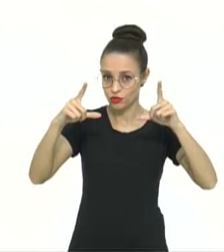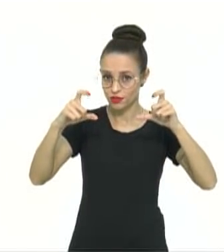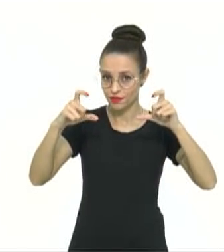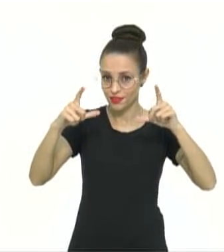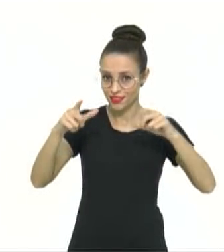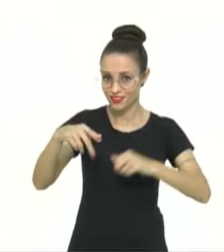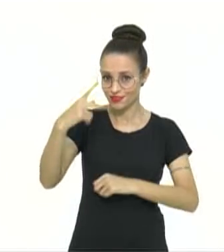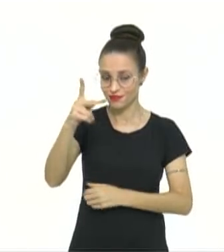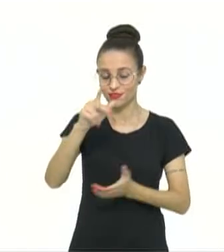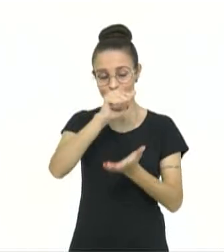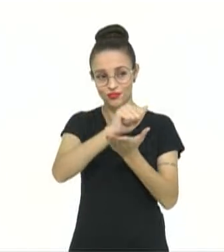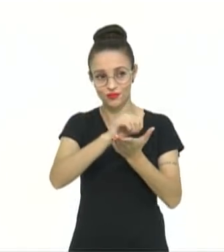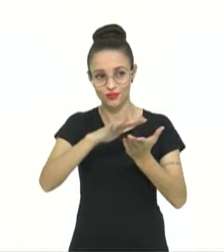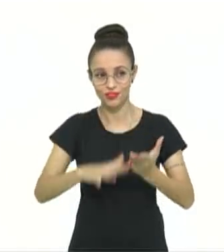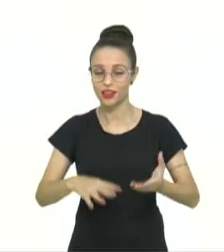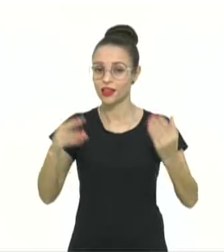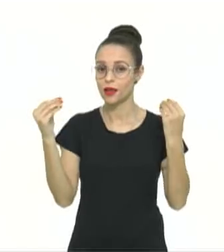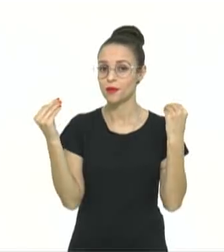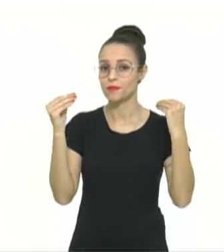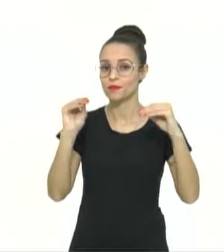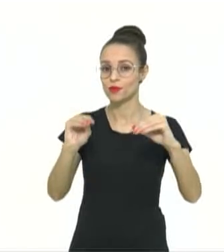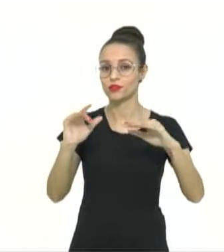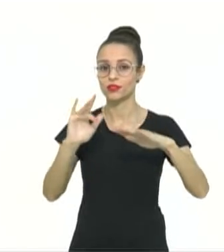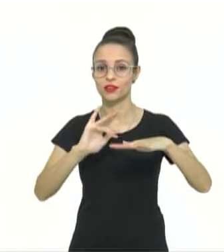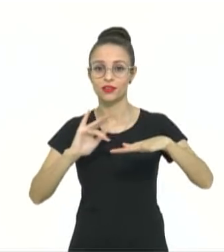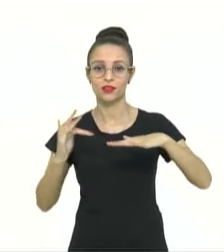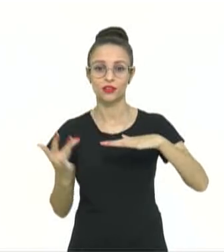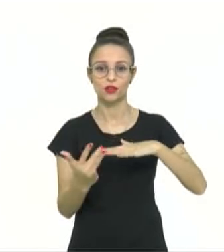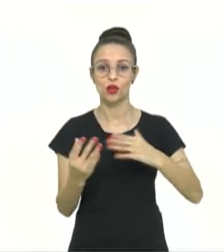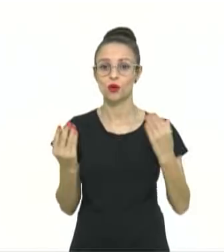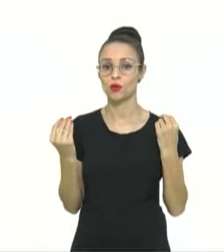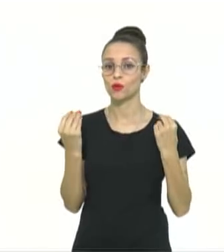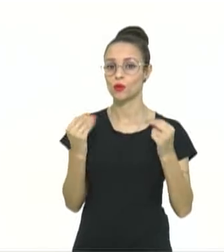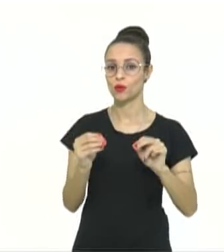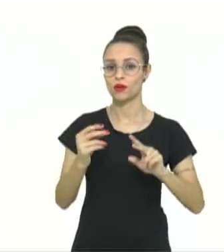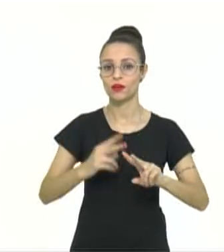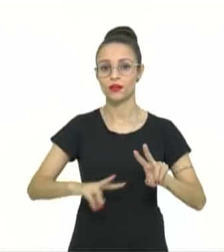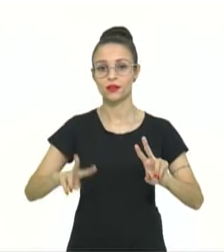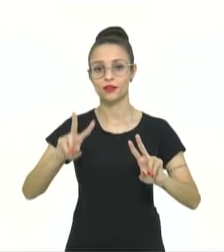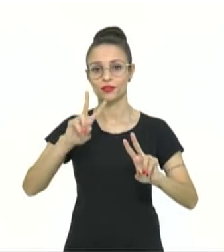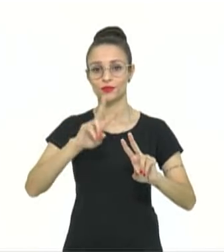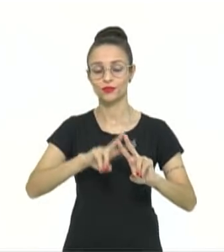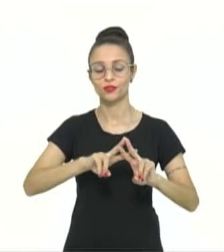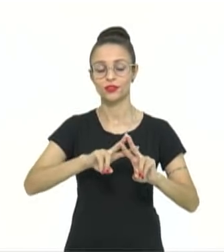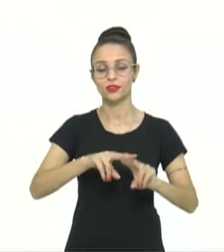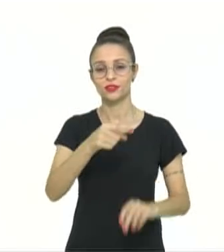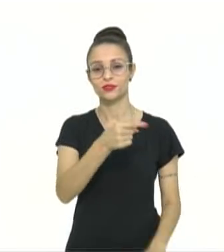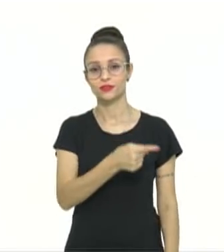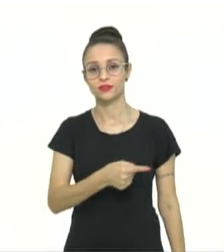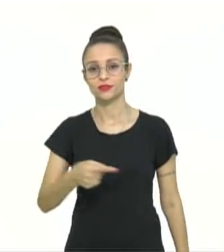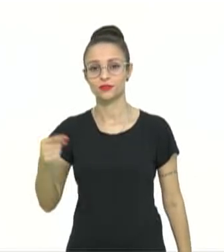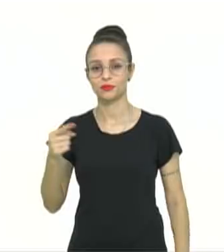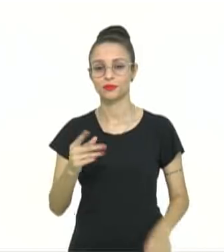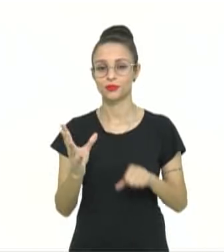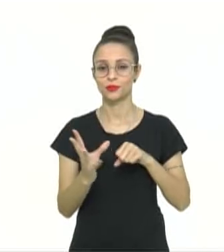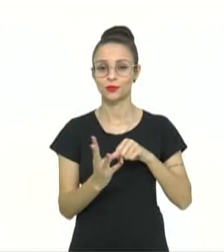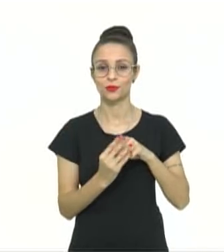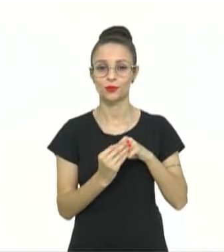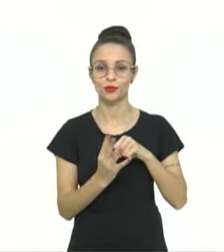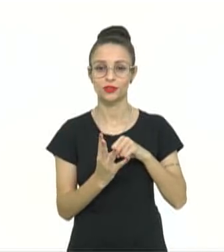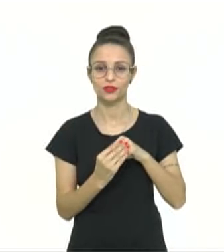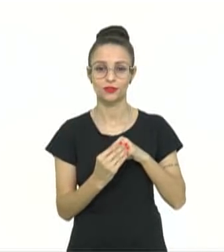essas suas atividades e postar nas redes sociais marcando, né, com o hashtag Semana do